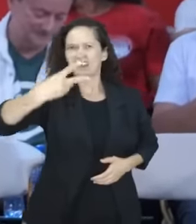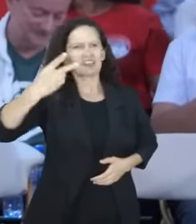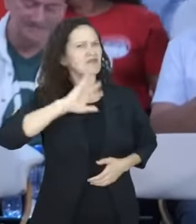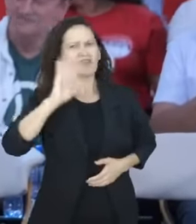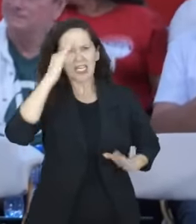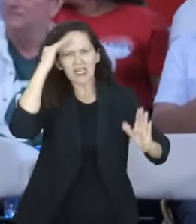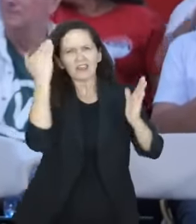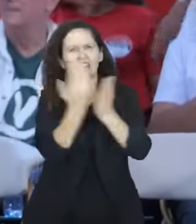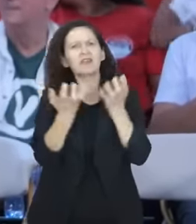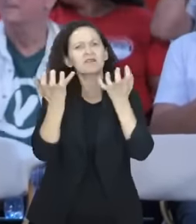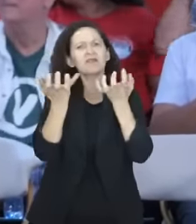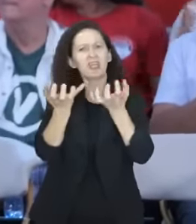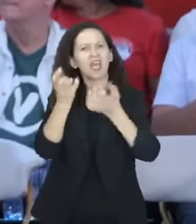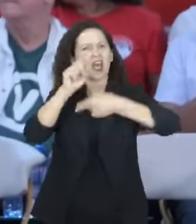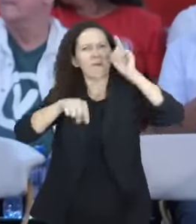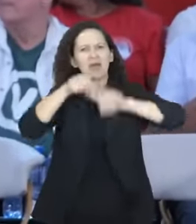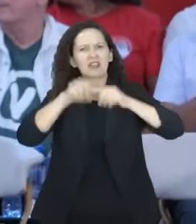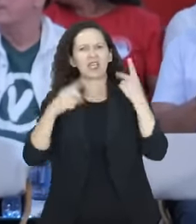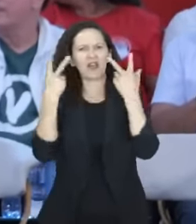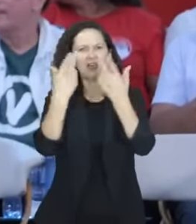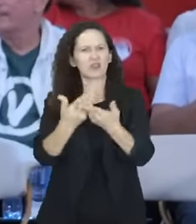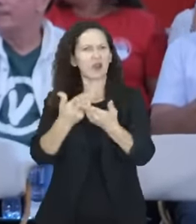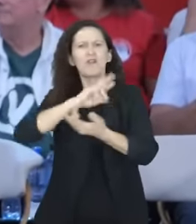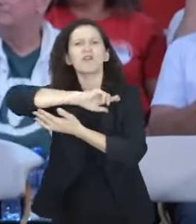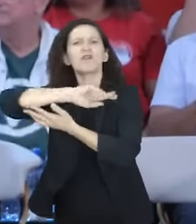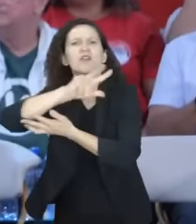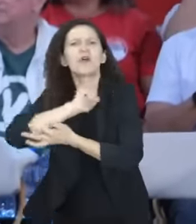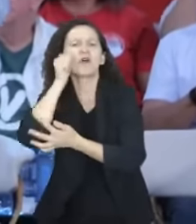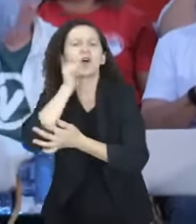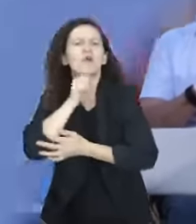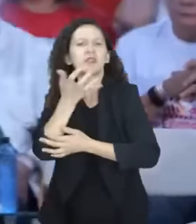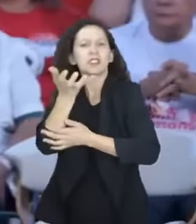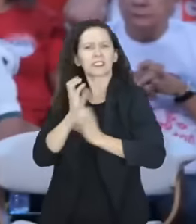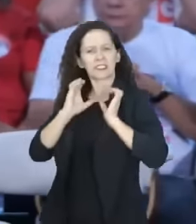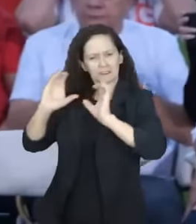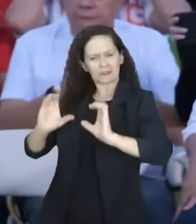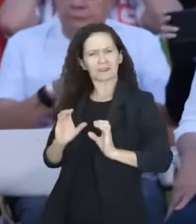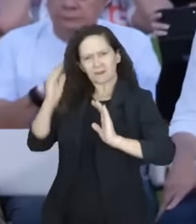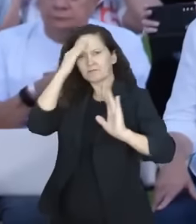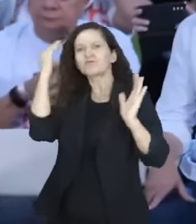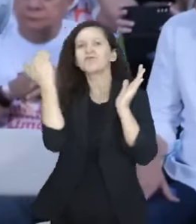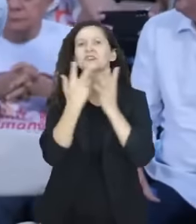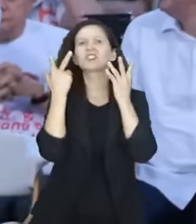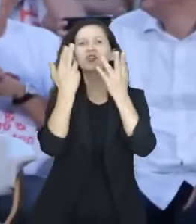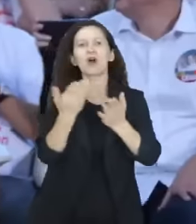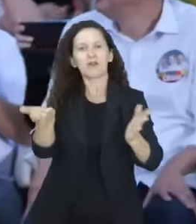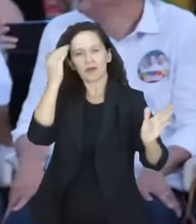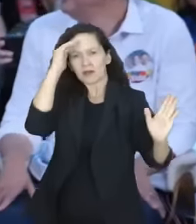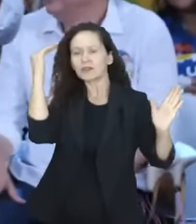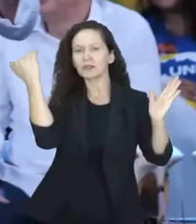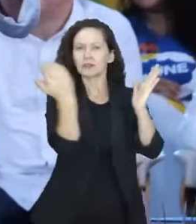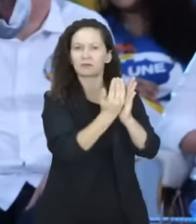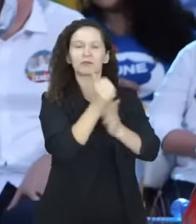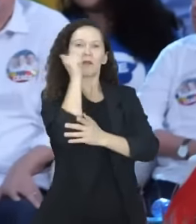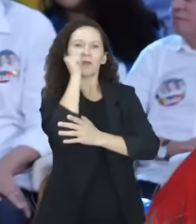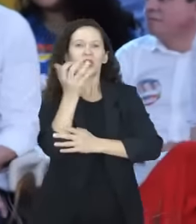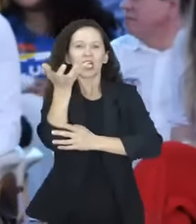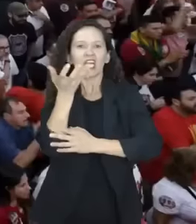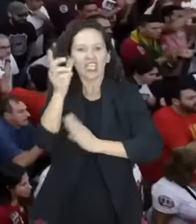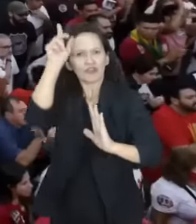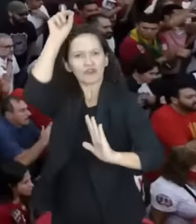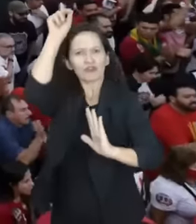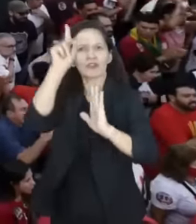cama e mesa. A mulher quer cidadania, ela quer respeito, ela quer direito.